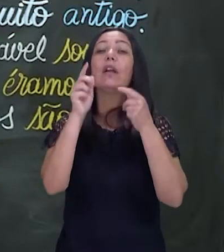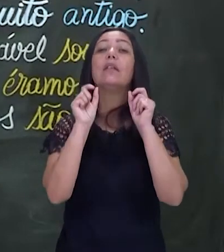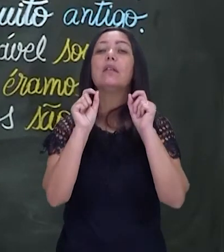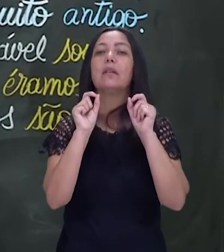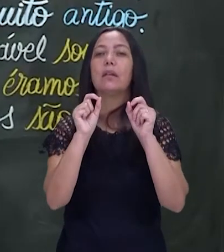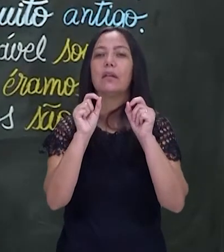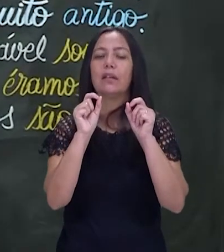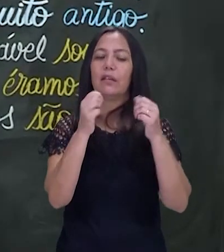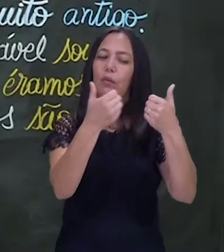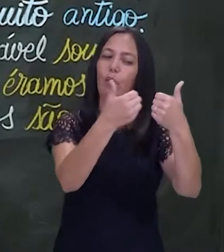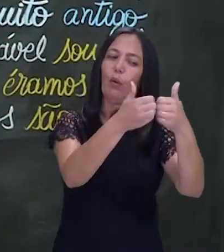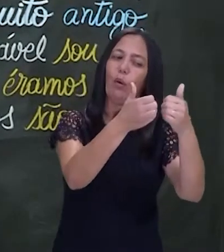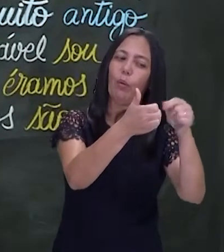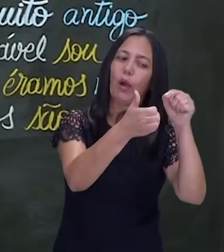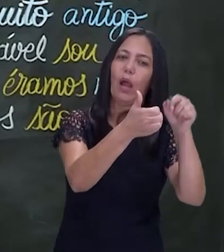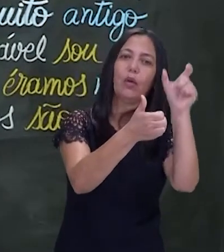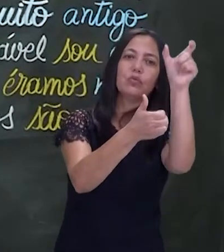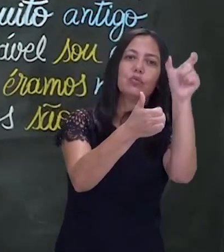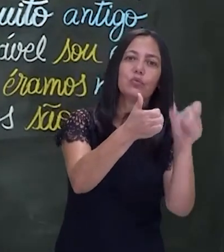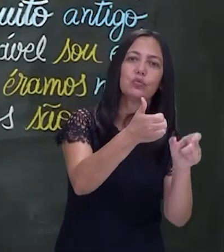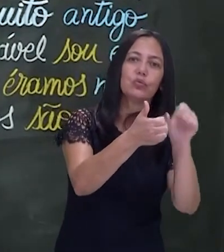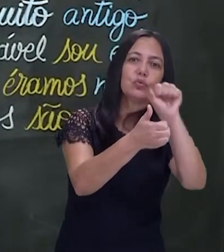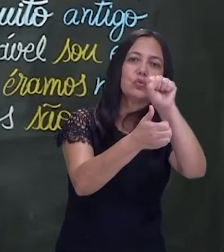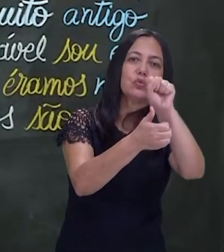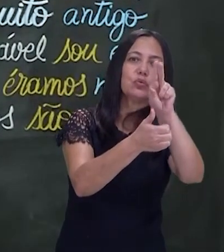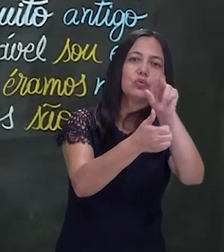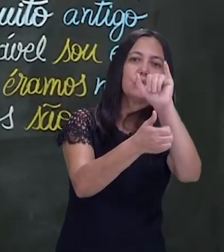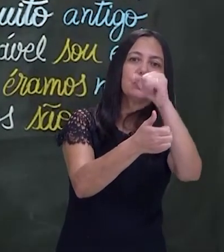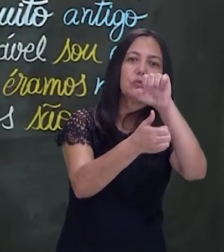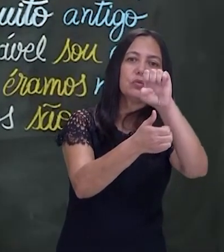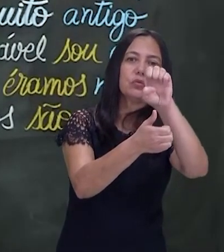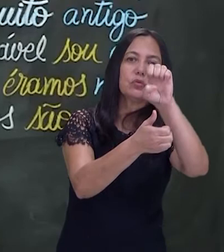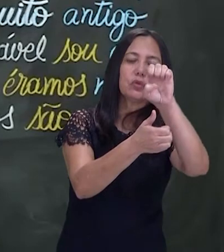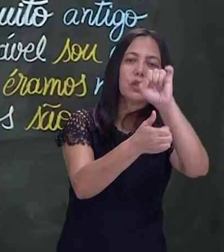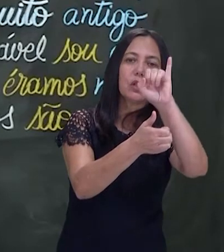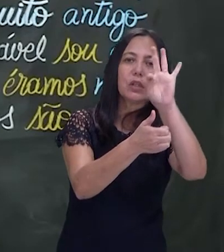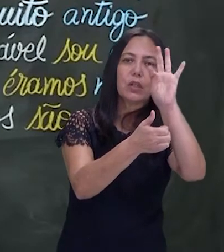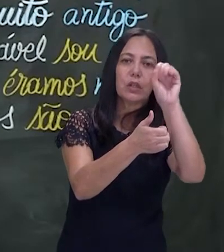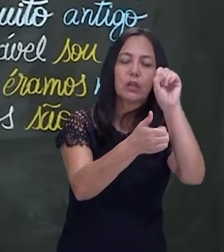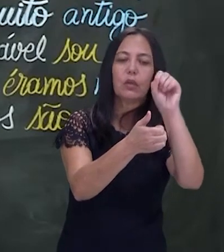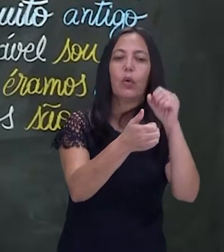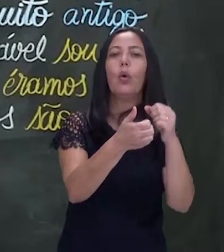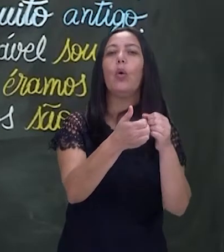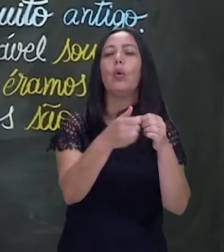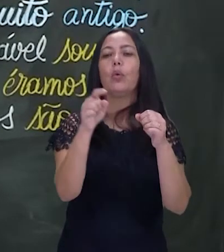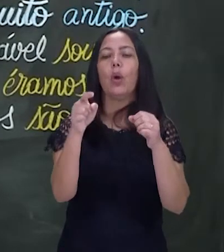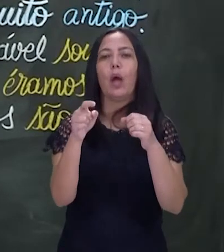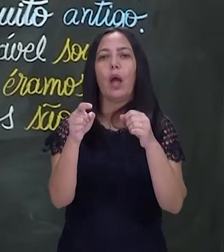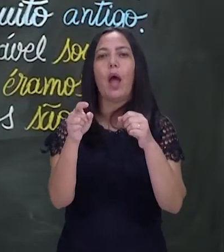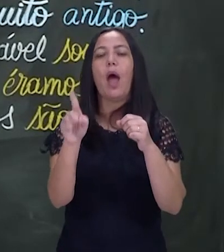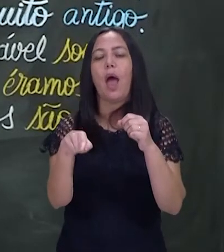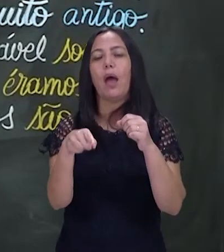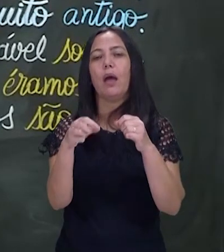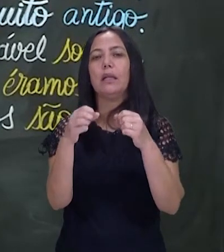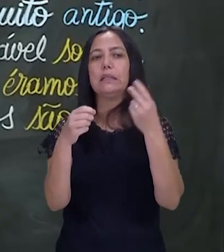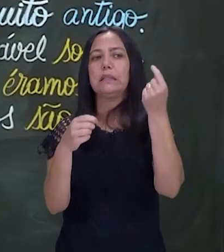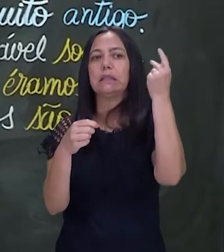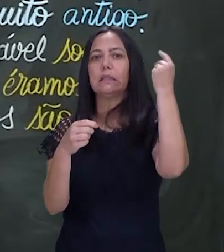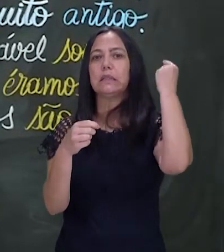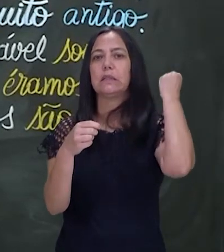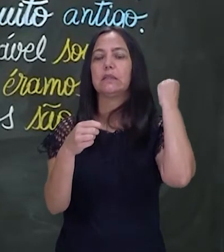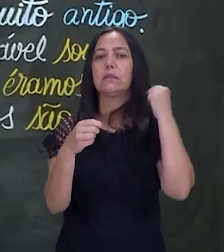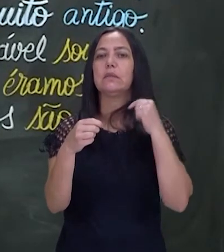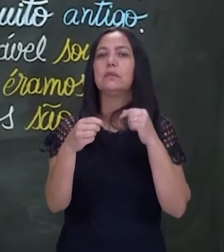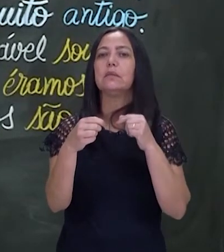Conseguimos. Estamos falando do ônibus, que é o sujeito dessa oração. O ônibus é muito antigo. O predicado